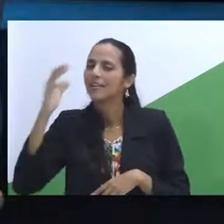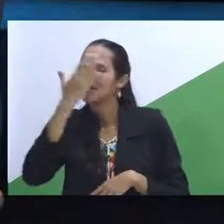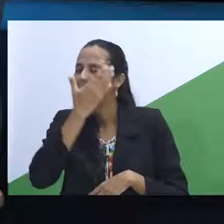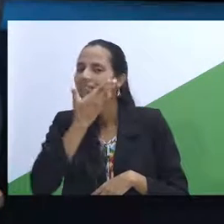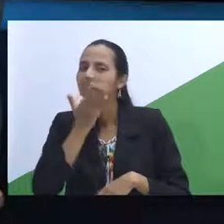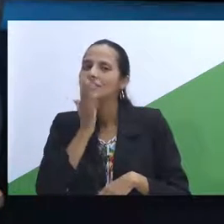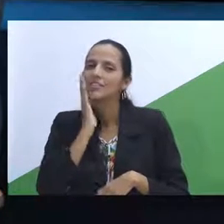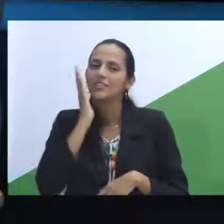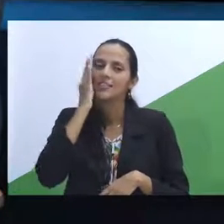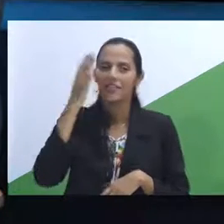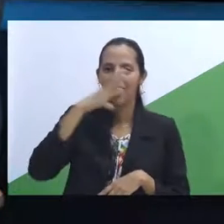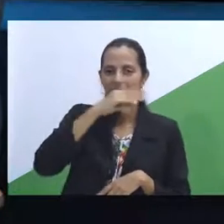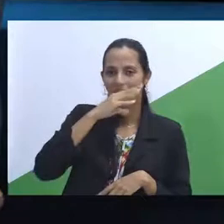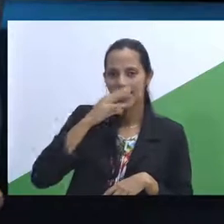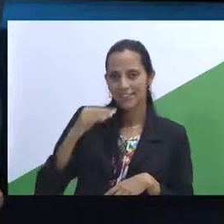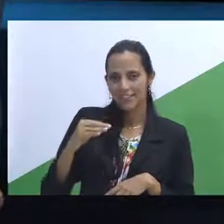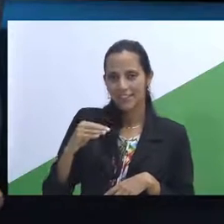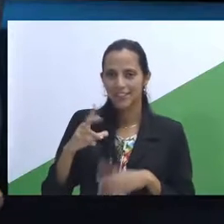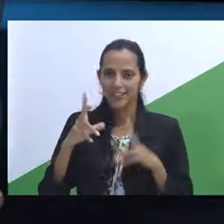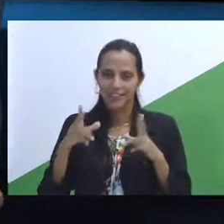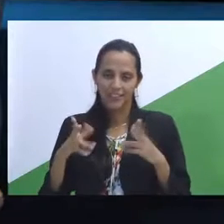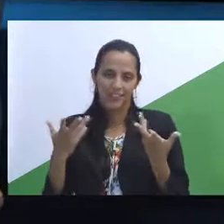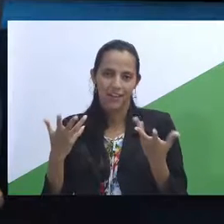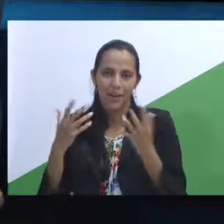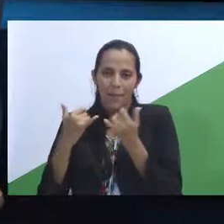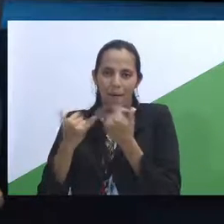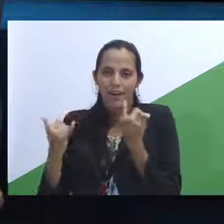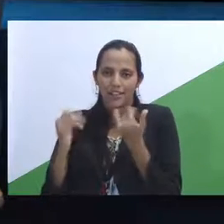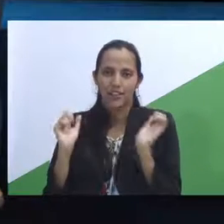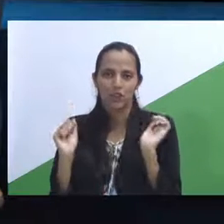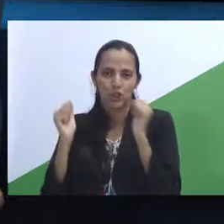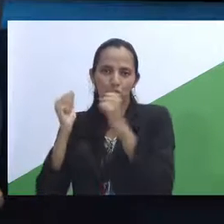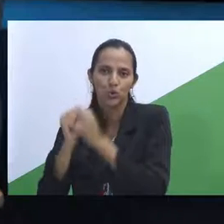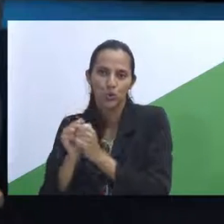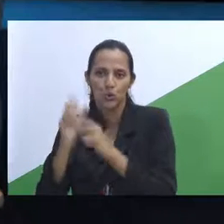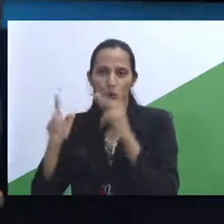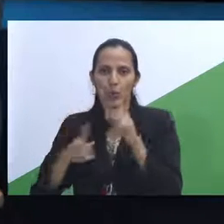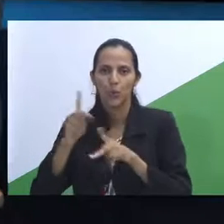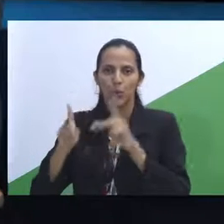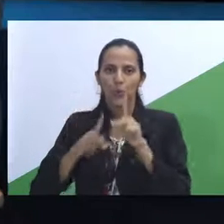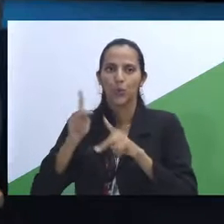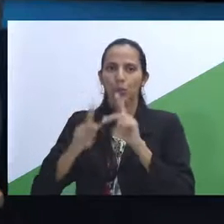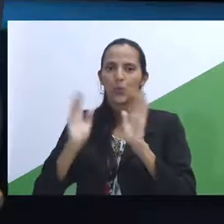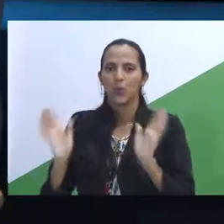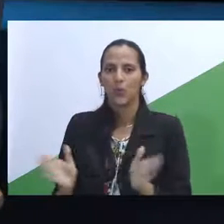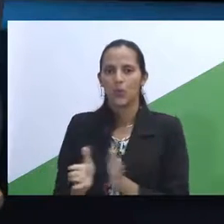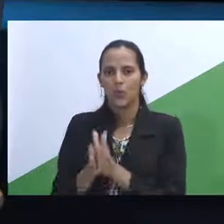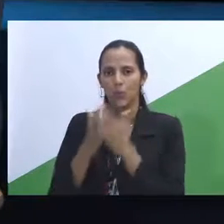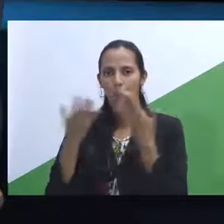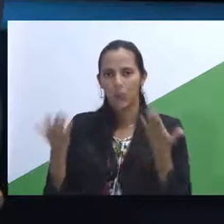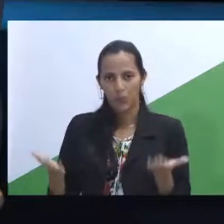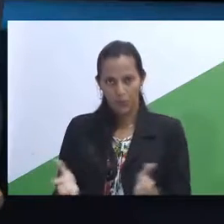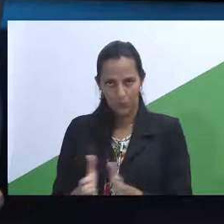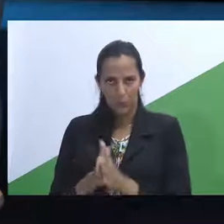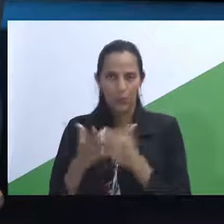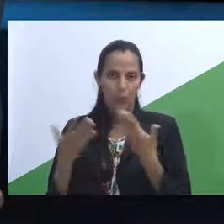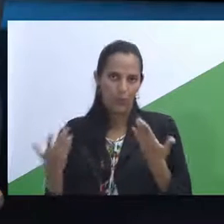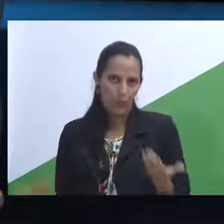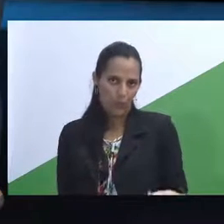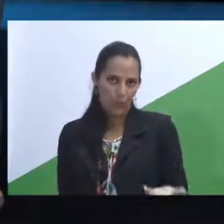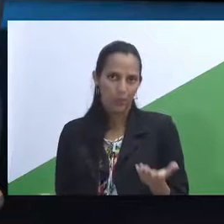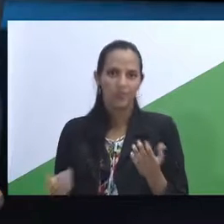E aí, muito, então, ligado ao patriotismo, também, desse período. Por isso, crianças com as